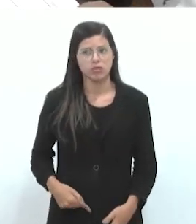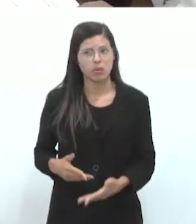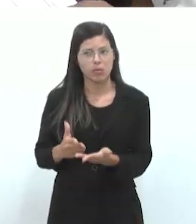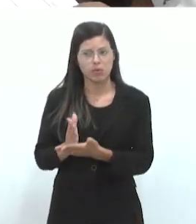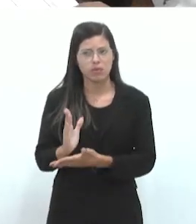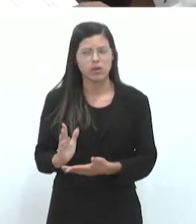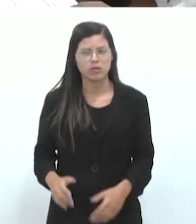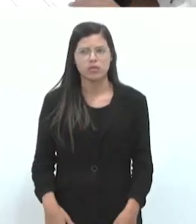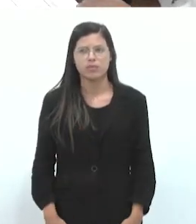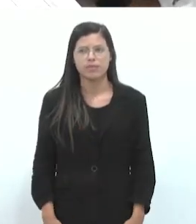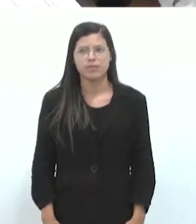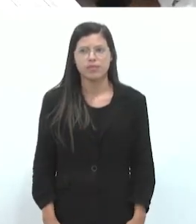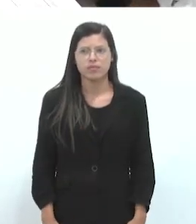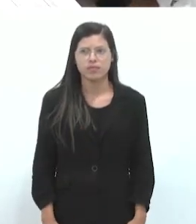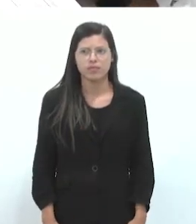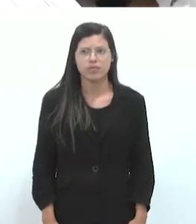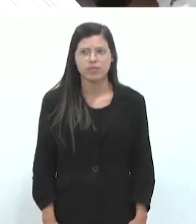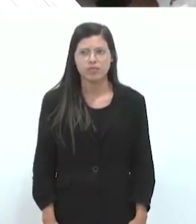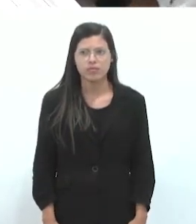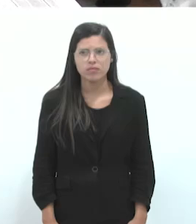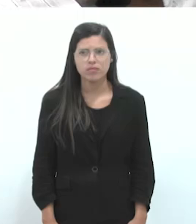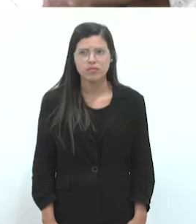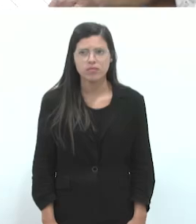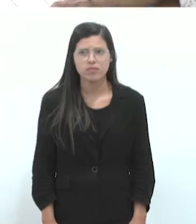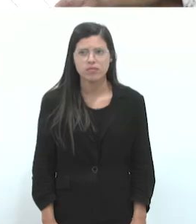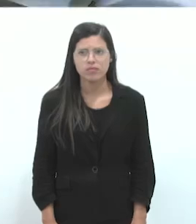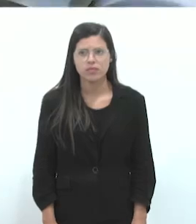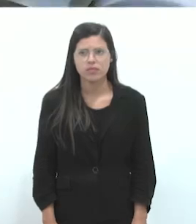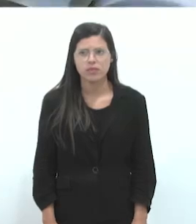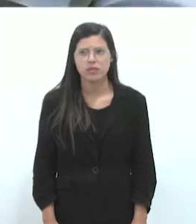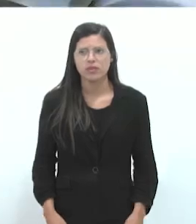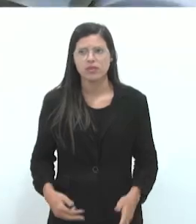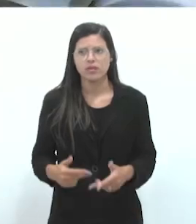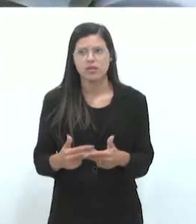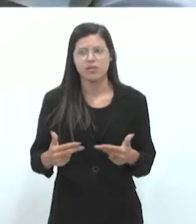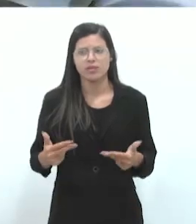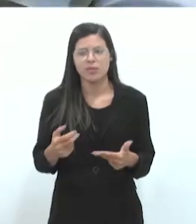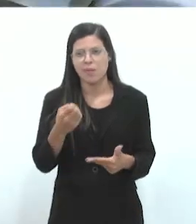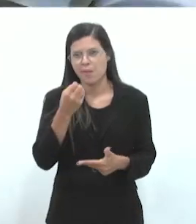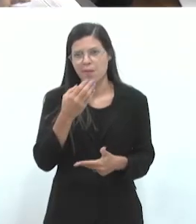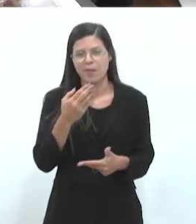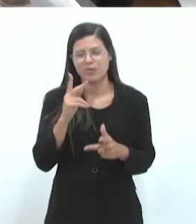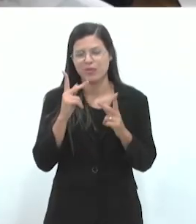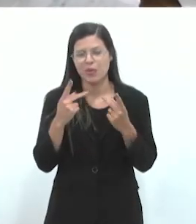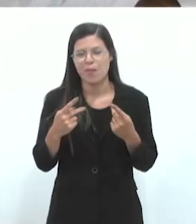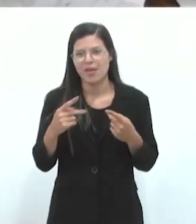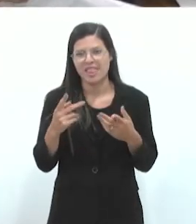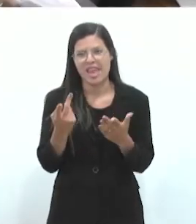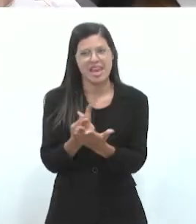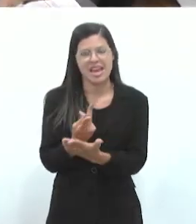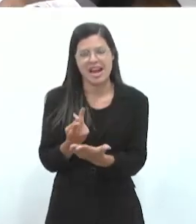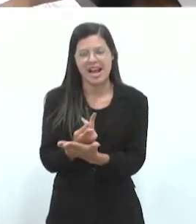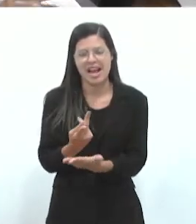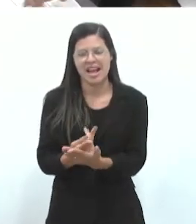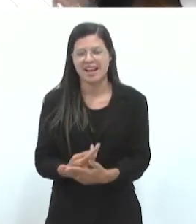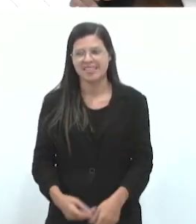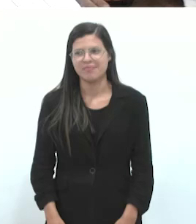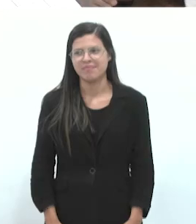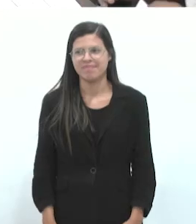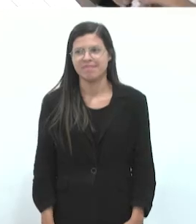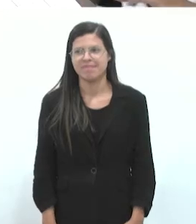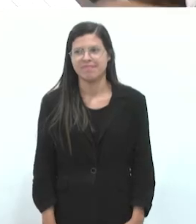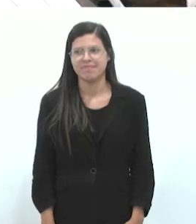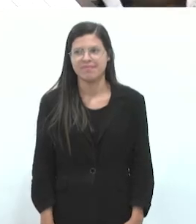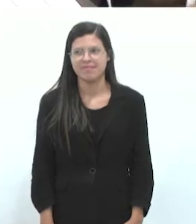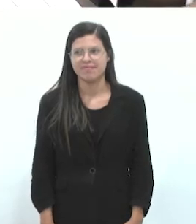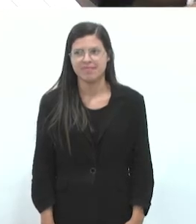entendo. uma das belezas do ser humano é ser incoerente. A incoerência. Bom, então eu voto com a incoerência. Não, e deputado Carlos Mink, acho que durante a pandemia